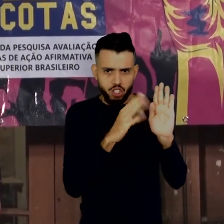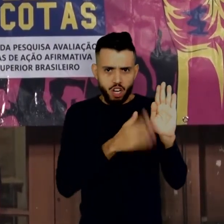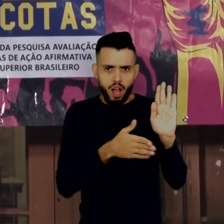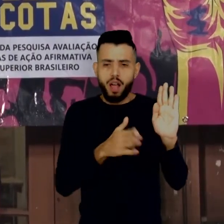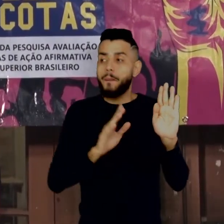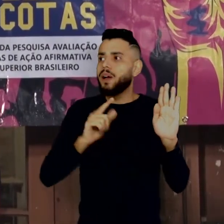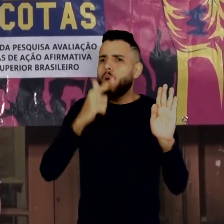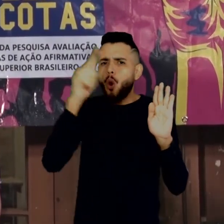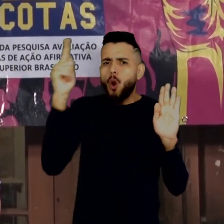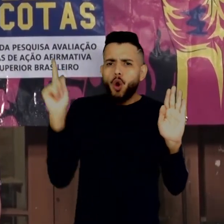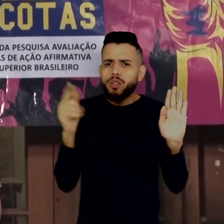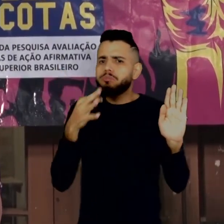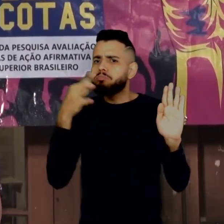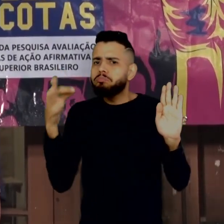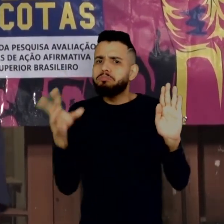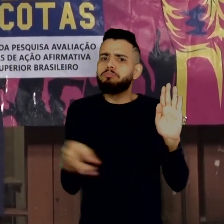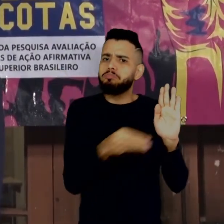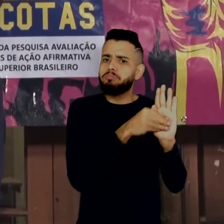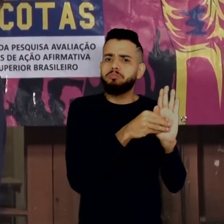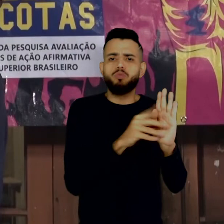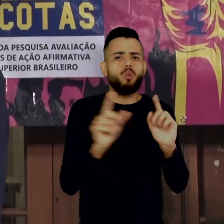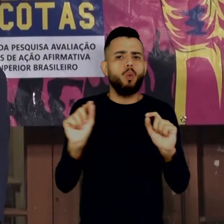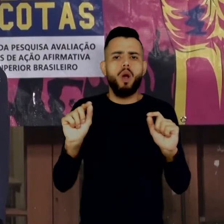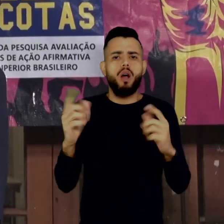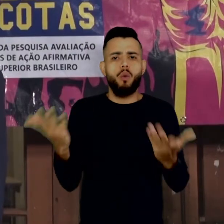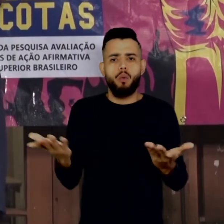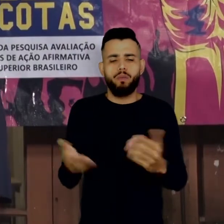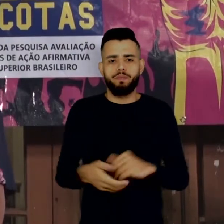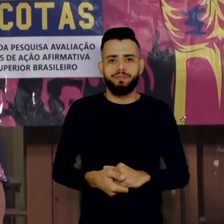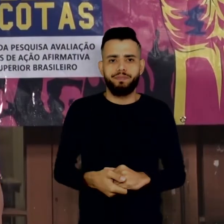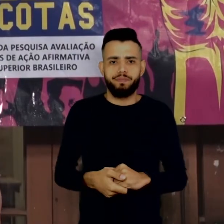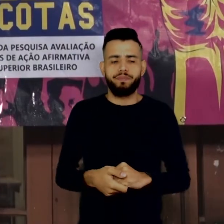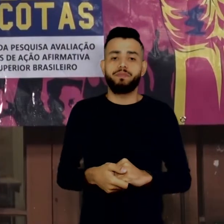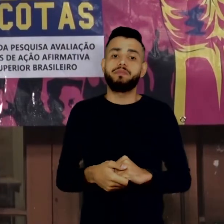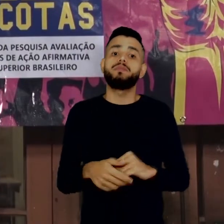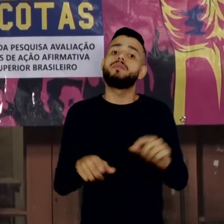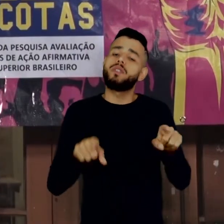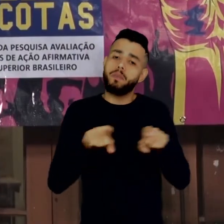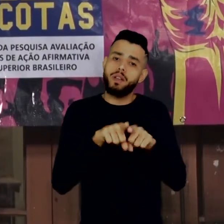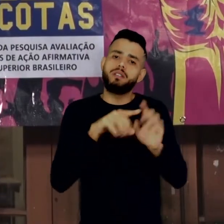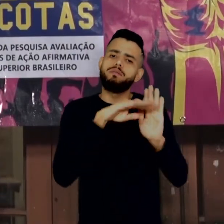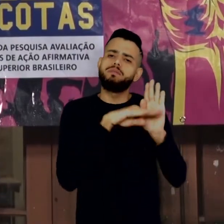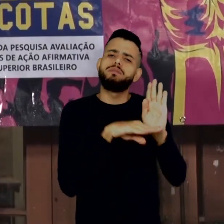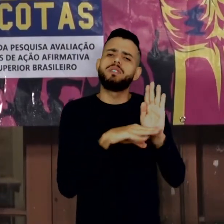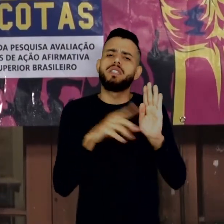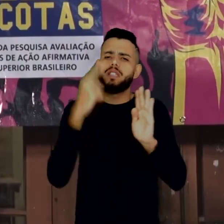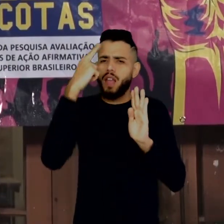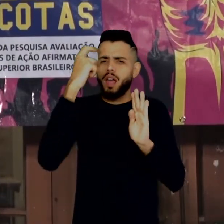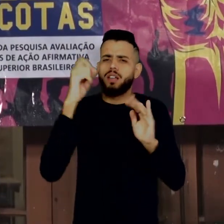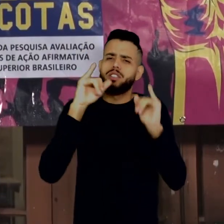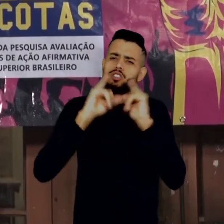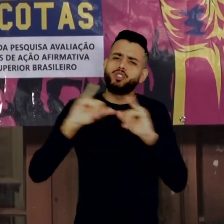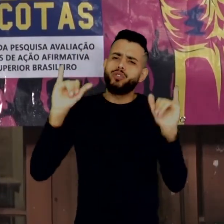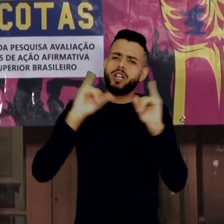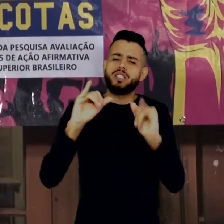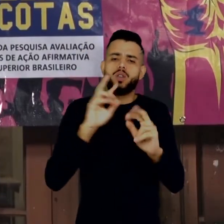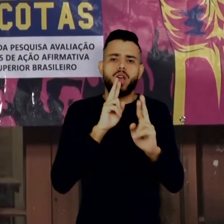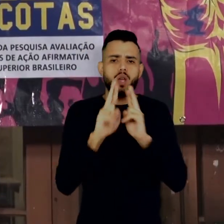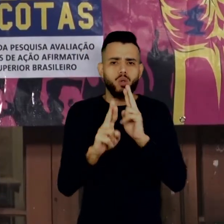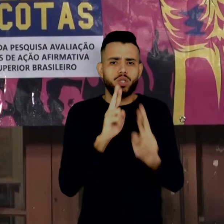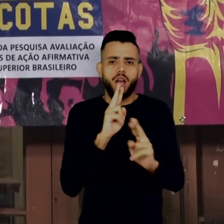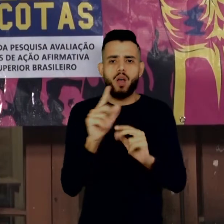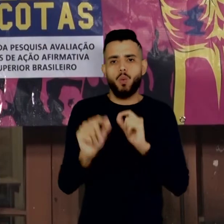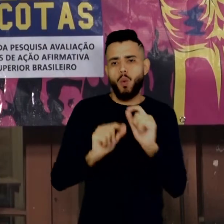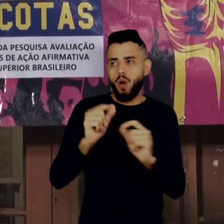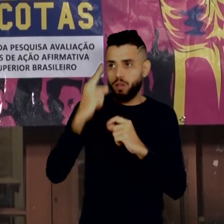recomendações interessantes, quais, né? E ideias para divulgação dos resultados, que outras ideias, que